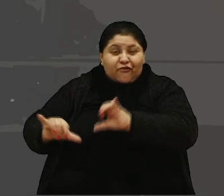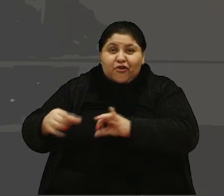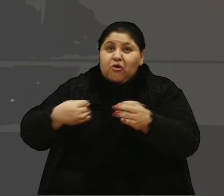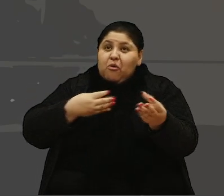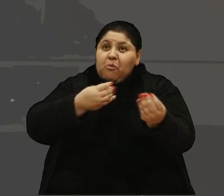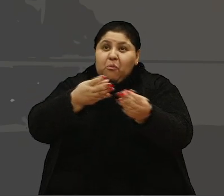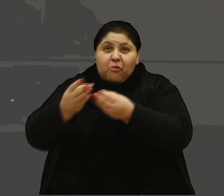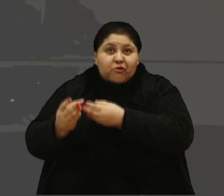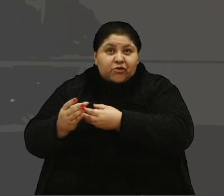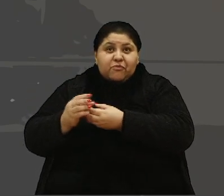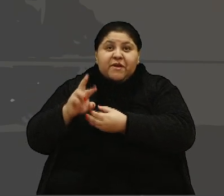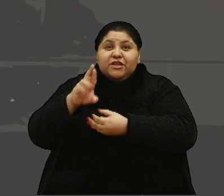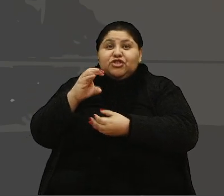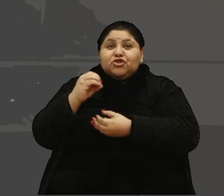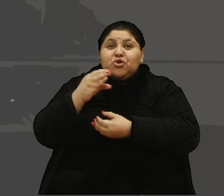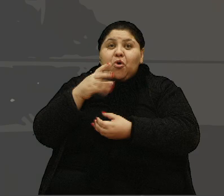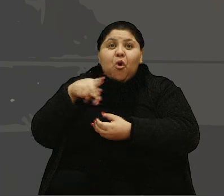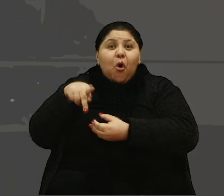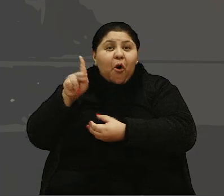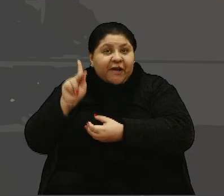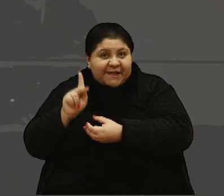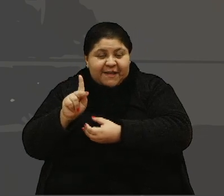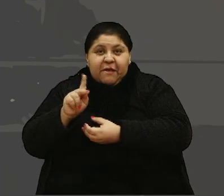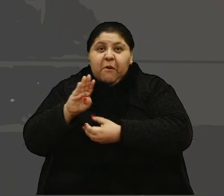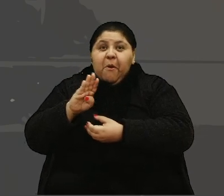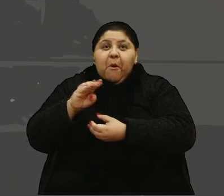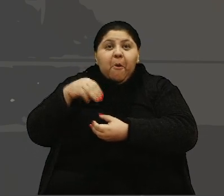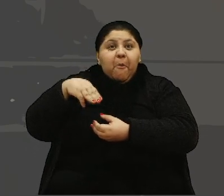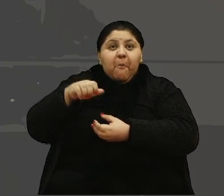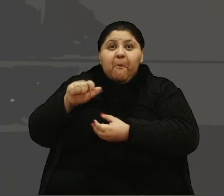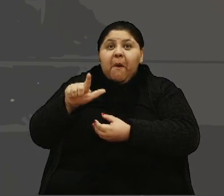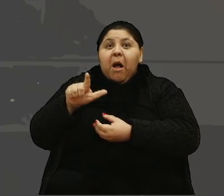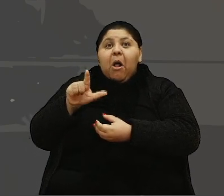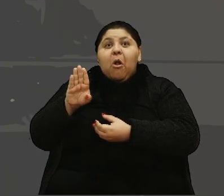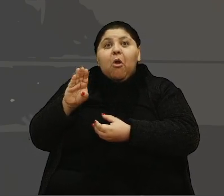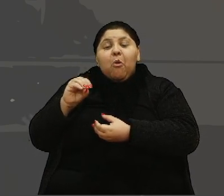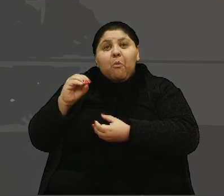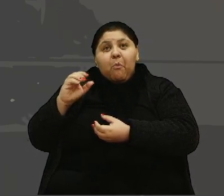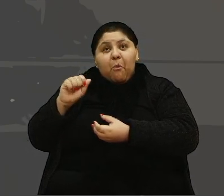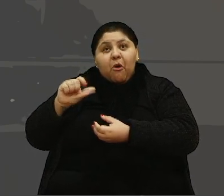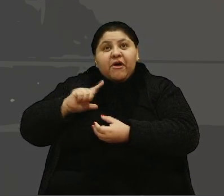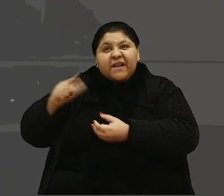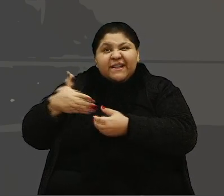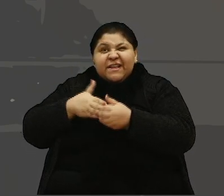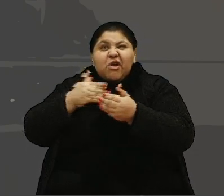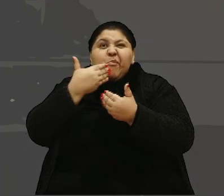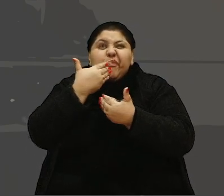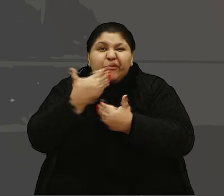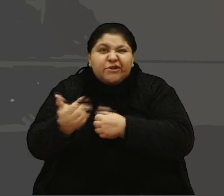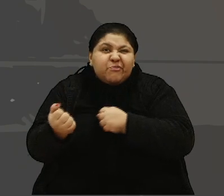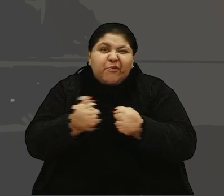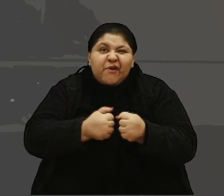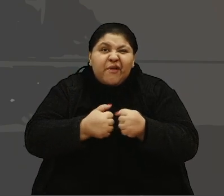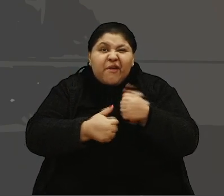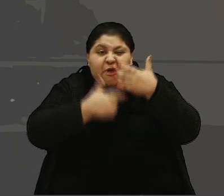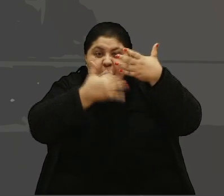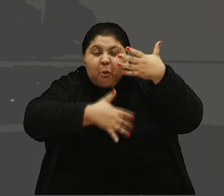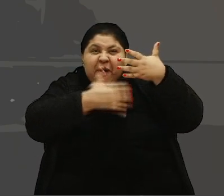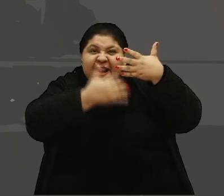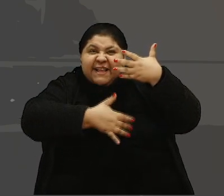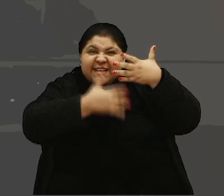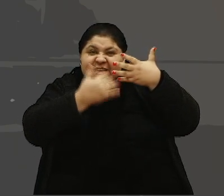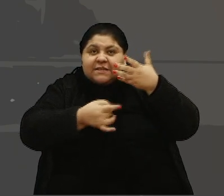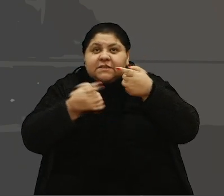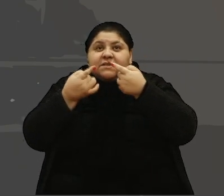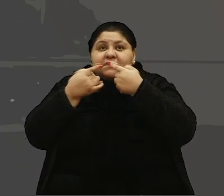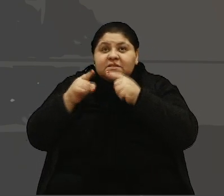tá? Eu não me empenhei em pedir para o pessoal deixar de seguir eles, porque eu tenho os meus seguidores que seguem eles. Eu podia empenhar, mandar uma lista de transmissão para todo mundo.